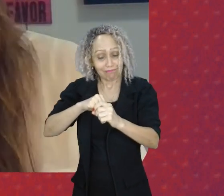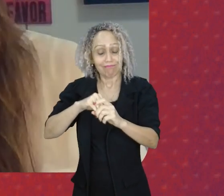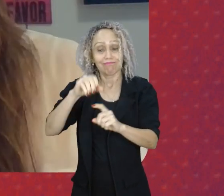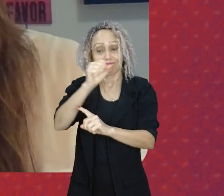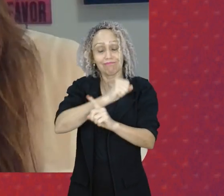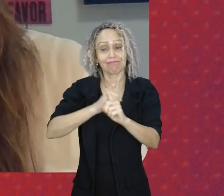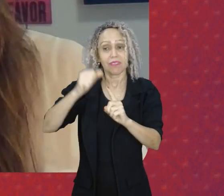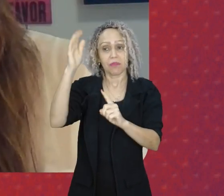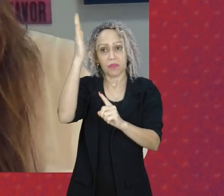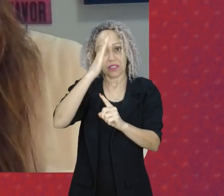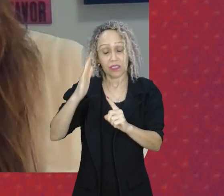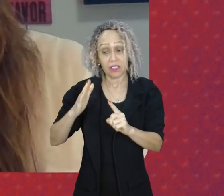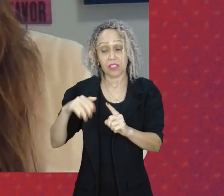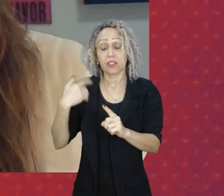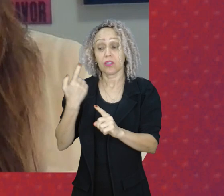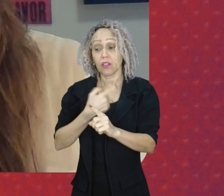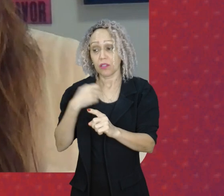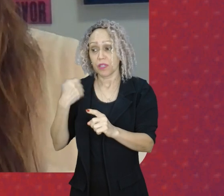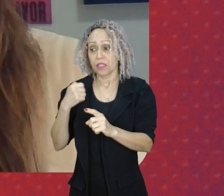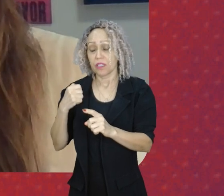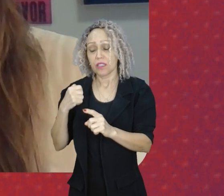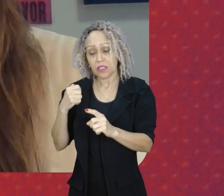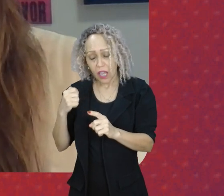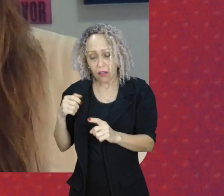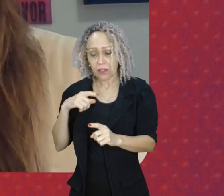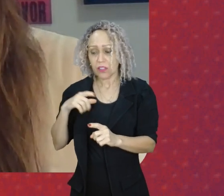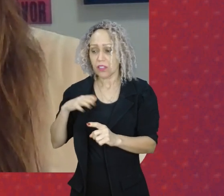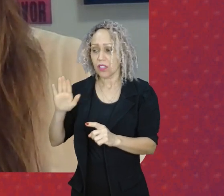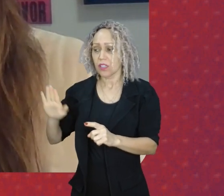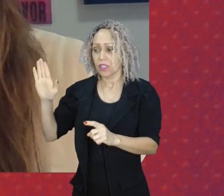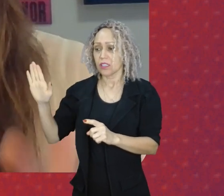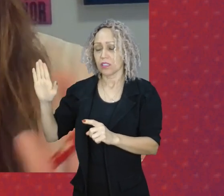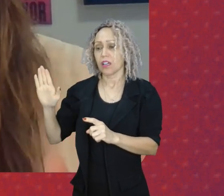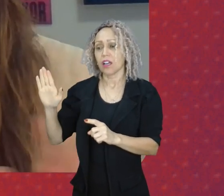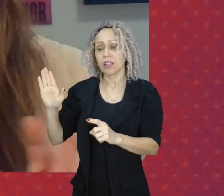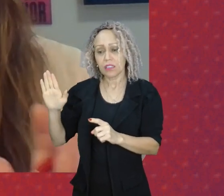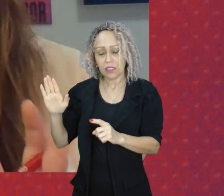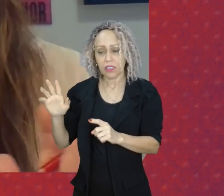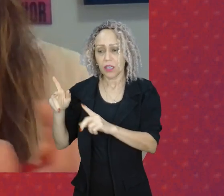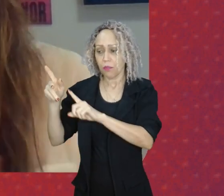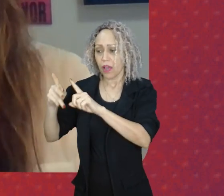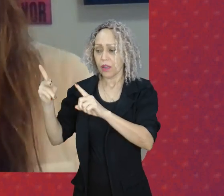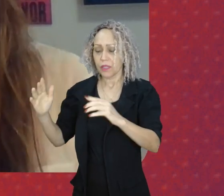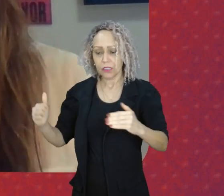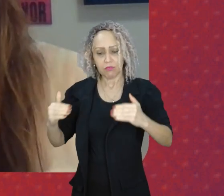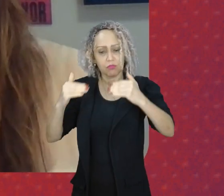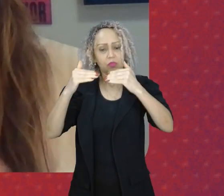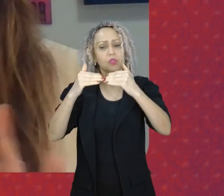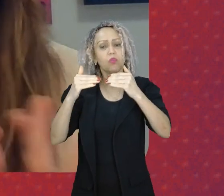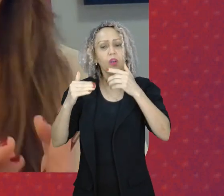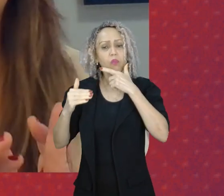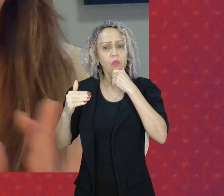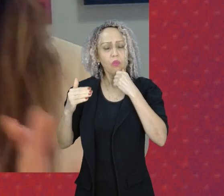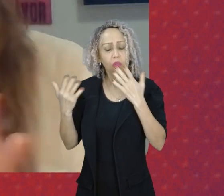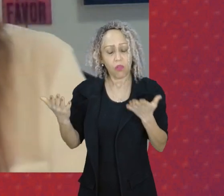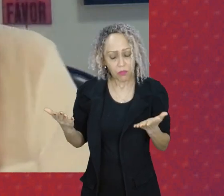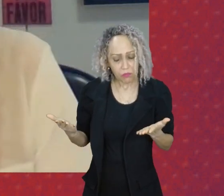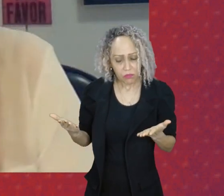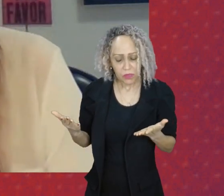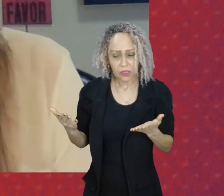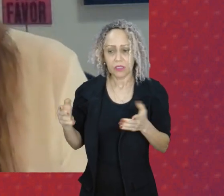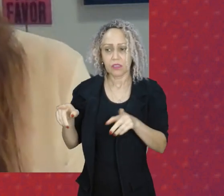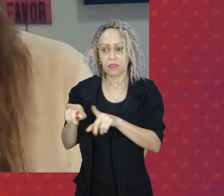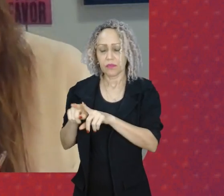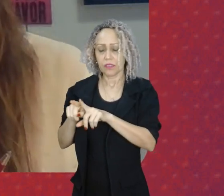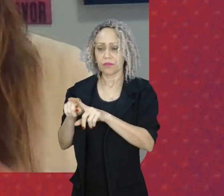aconteceu. Bom, também tivemos um importante avanço aí, acho que não posso esquecer de falar isso, né? Não aconteceu, mas aconteceu